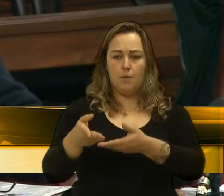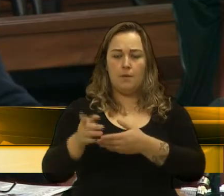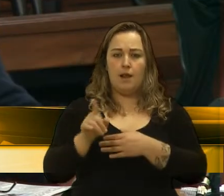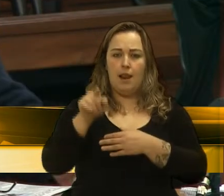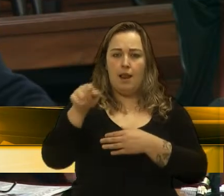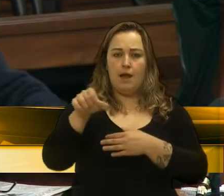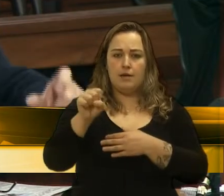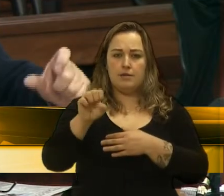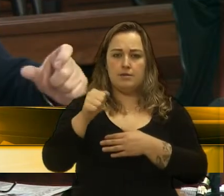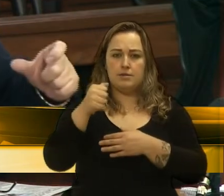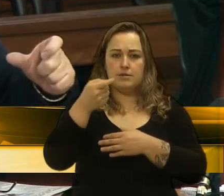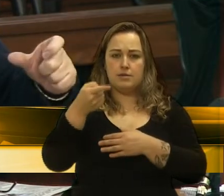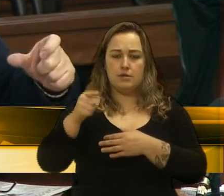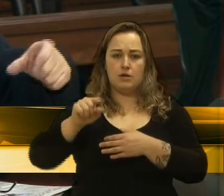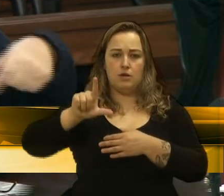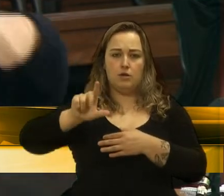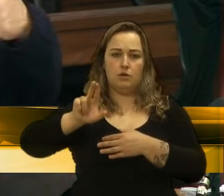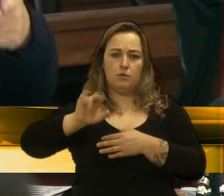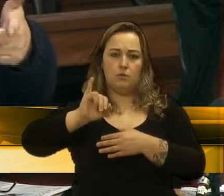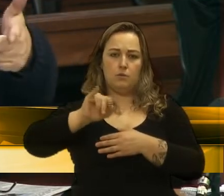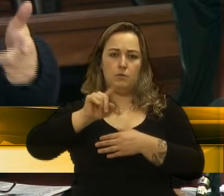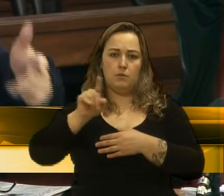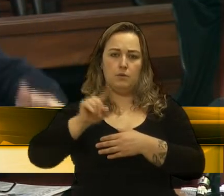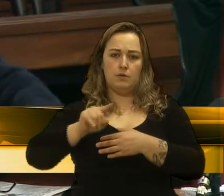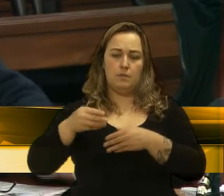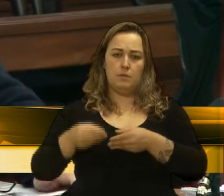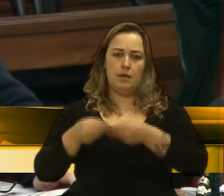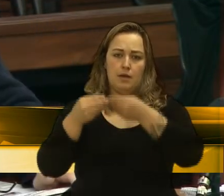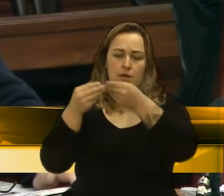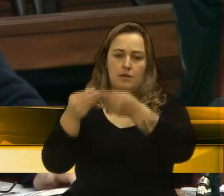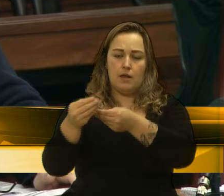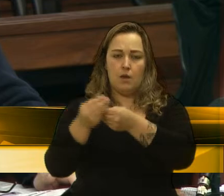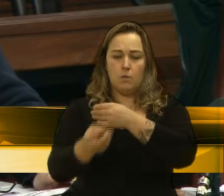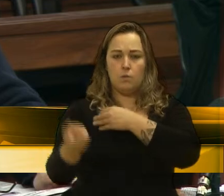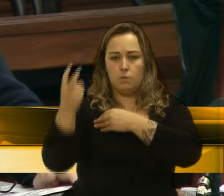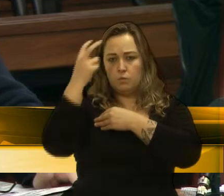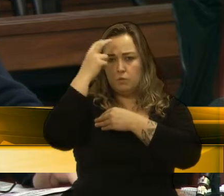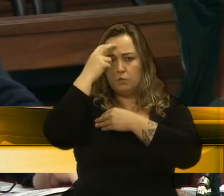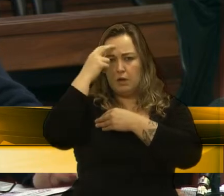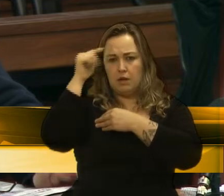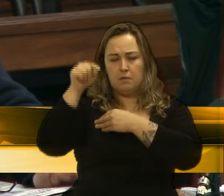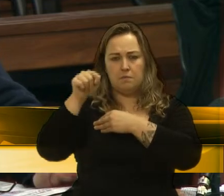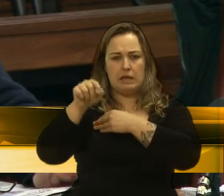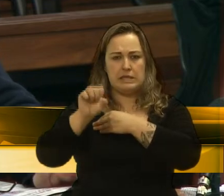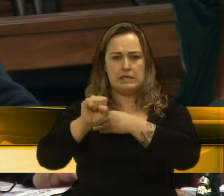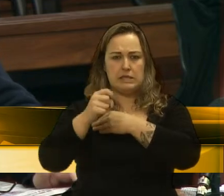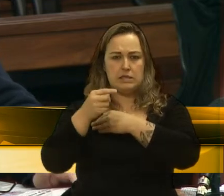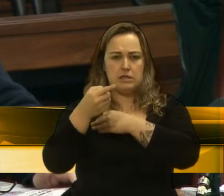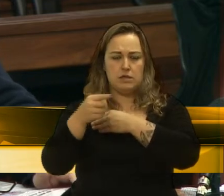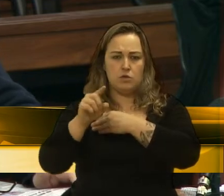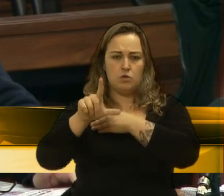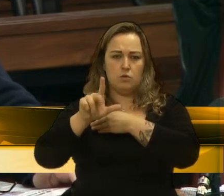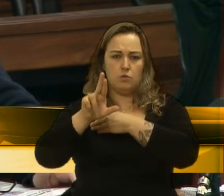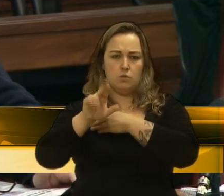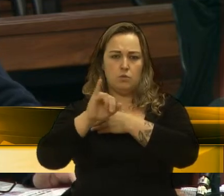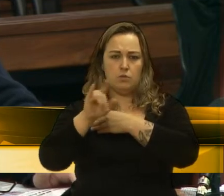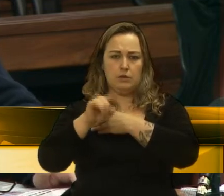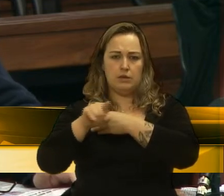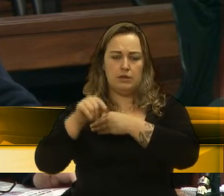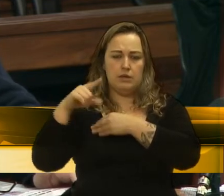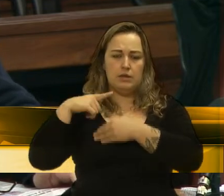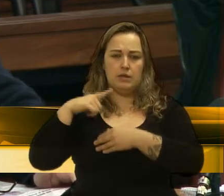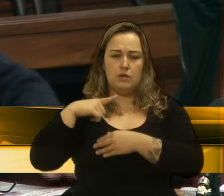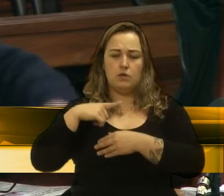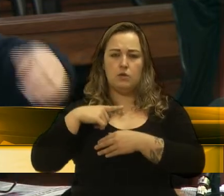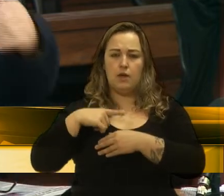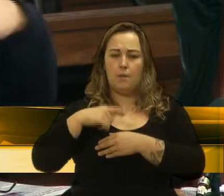o título de capital brasileira da cultura para São Luís. À época, São Luís do Maranhão, o prefeito era o João